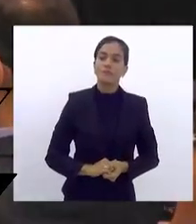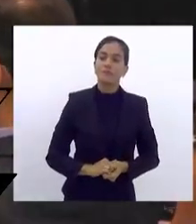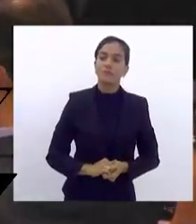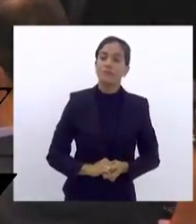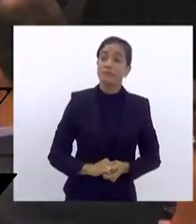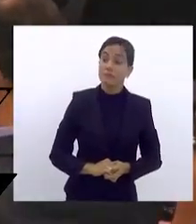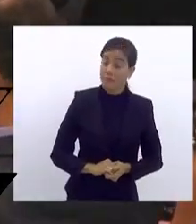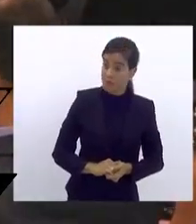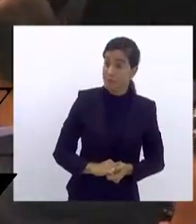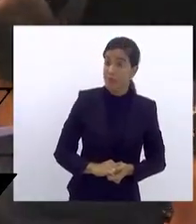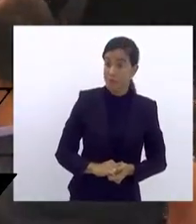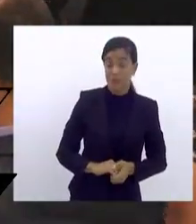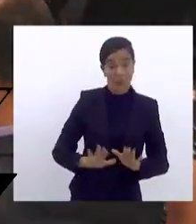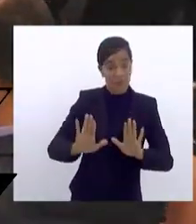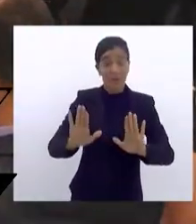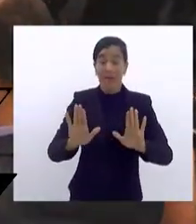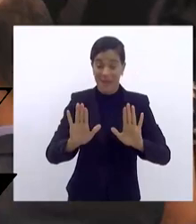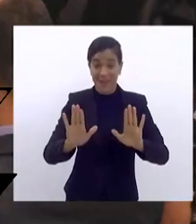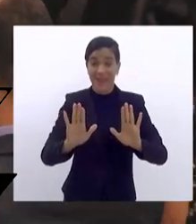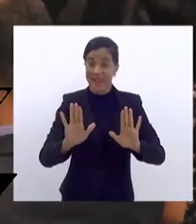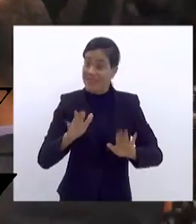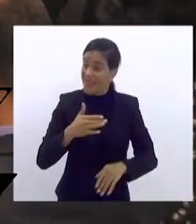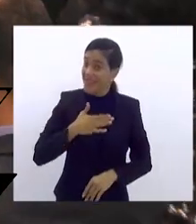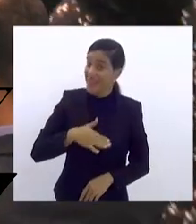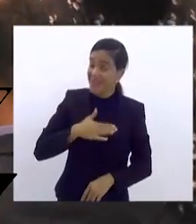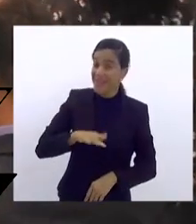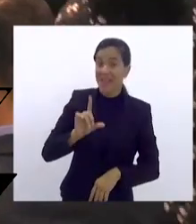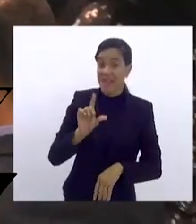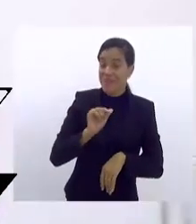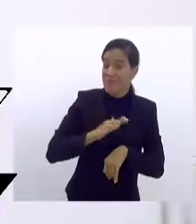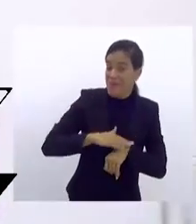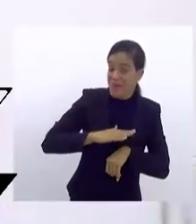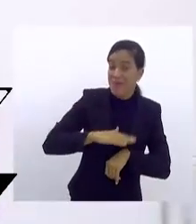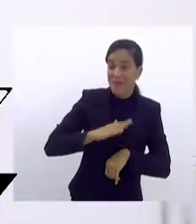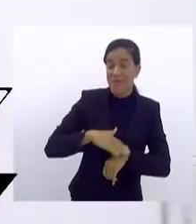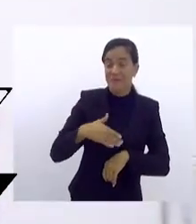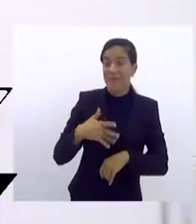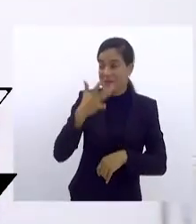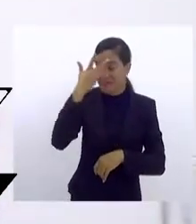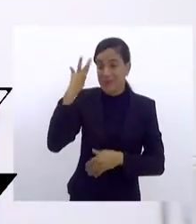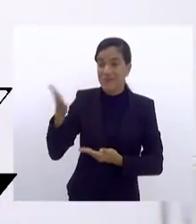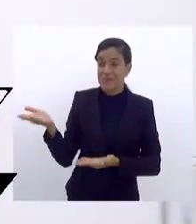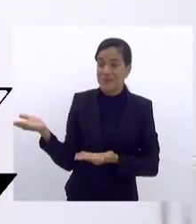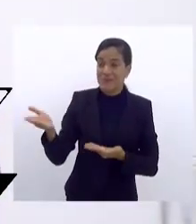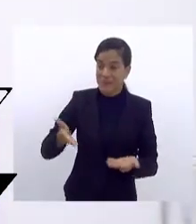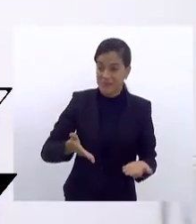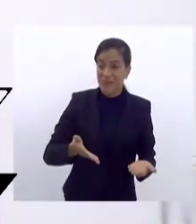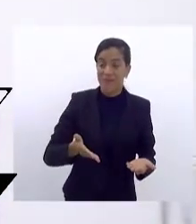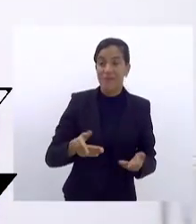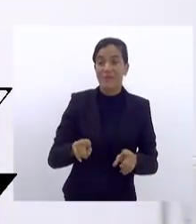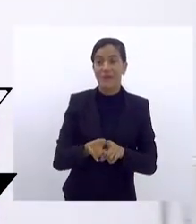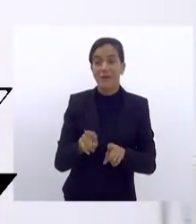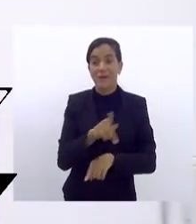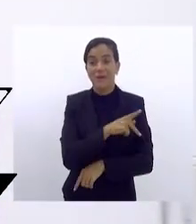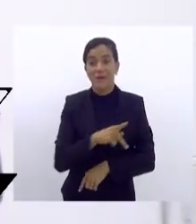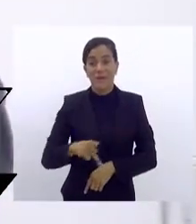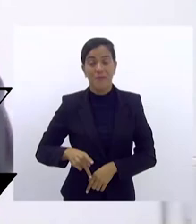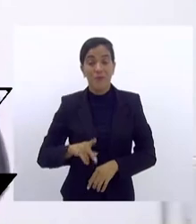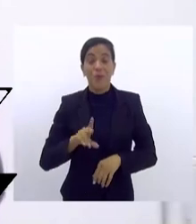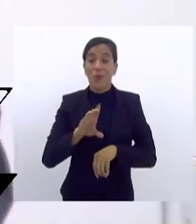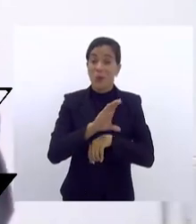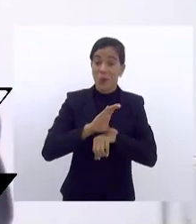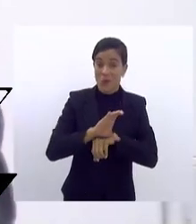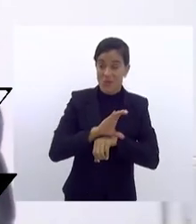nós daqui a pouco vamos passar a palavra aos convidados inclusive o presidente do consente escolar